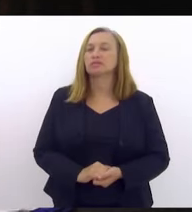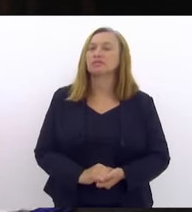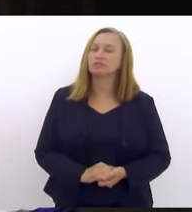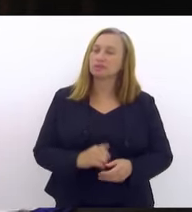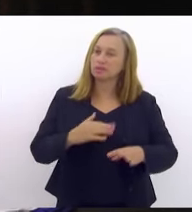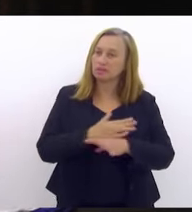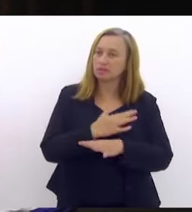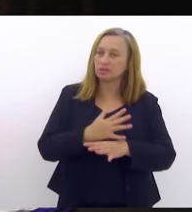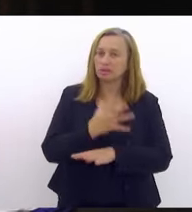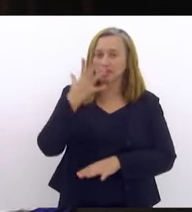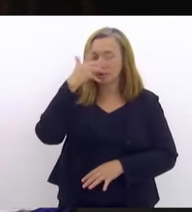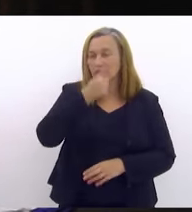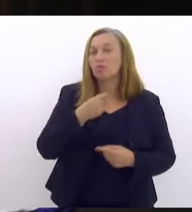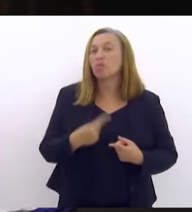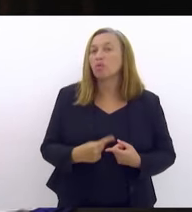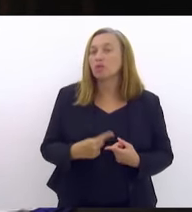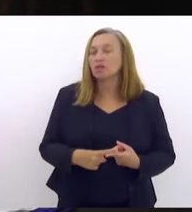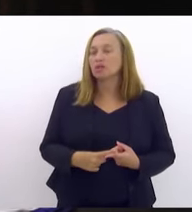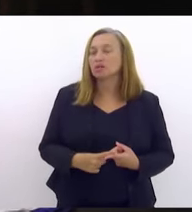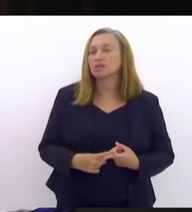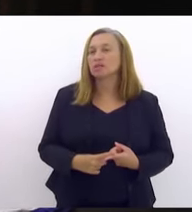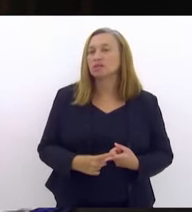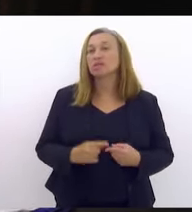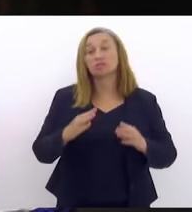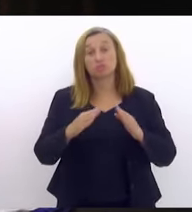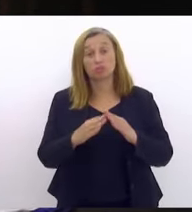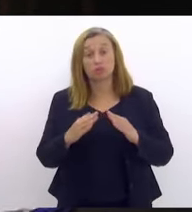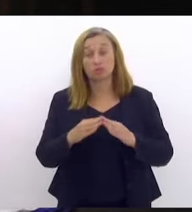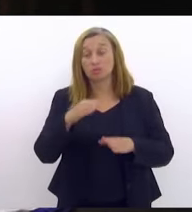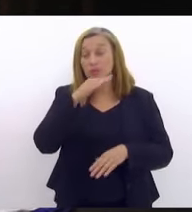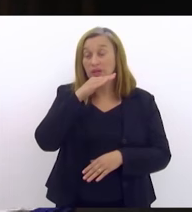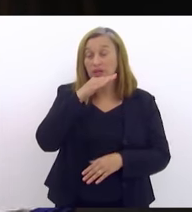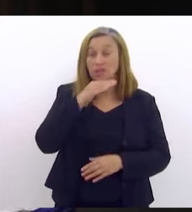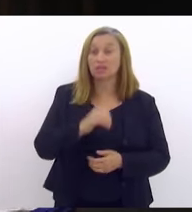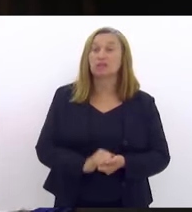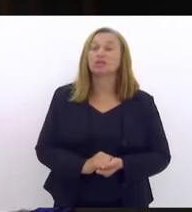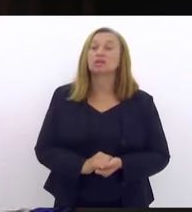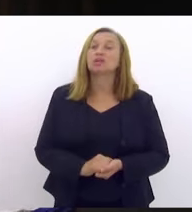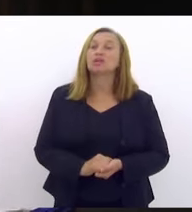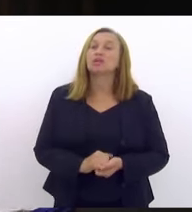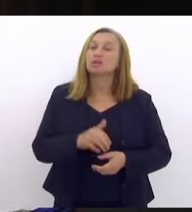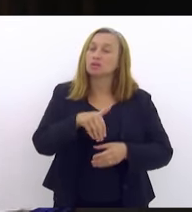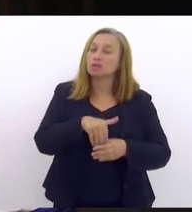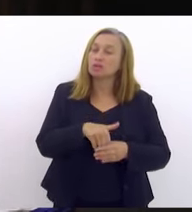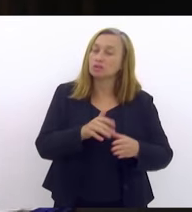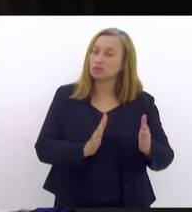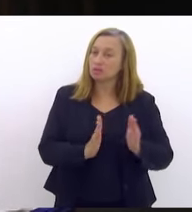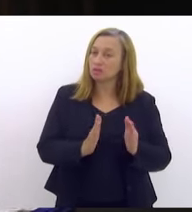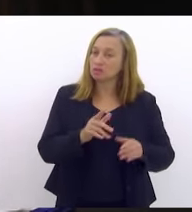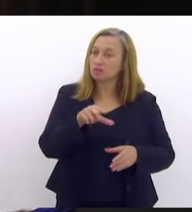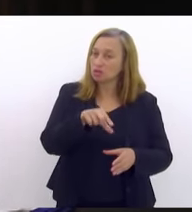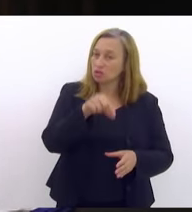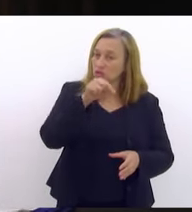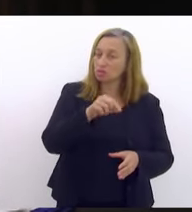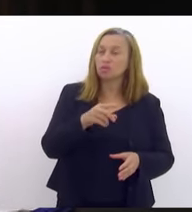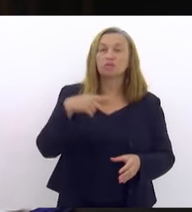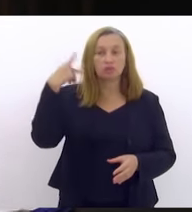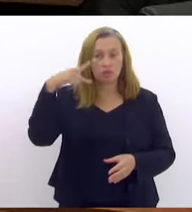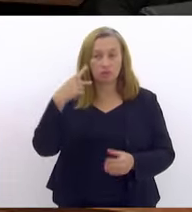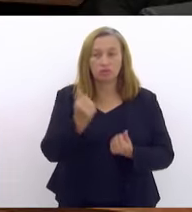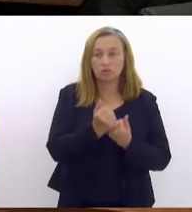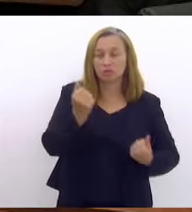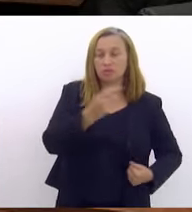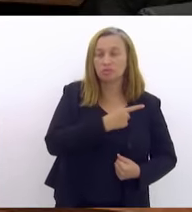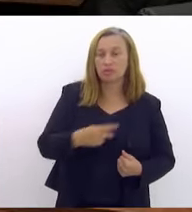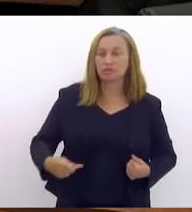cidade. Porque os moradores de Mangaratiba elegeram esses vereadores, elegeu o vice-prefeito,